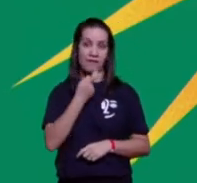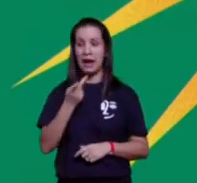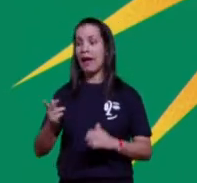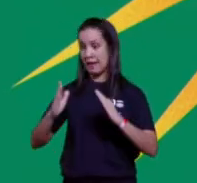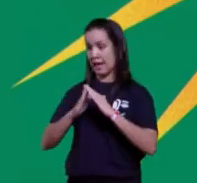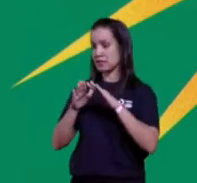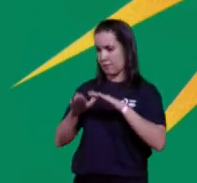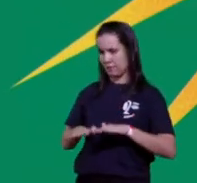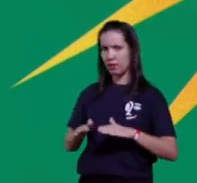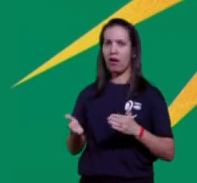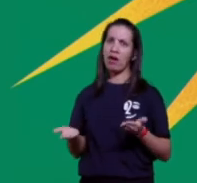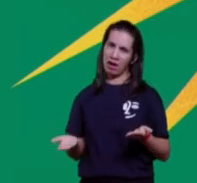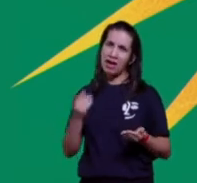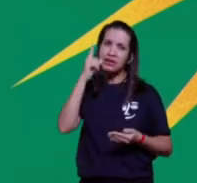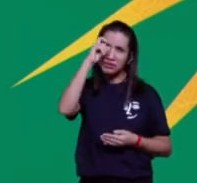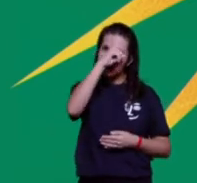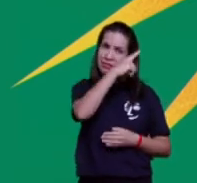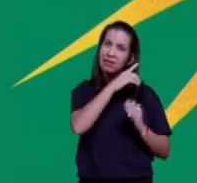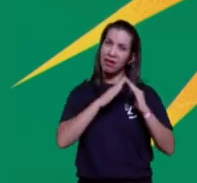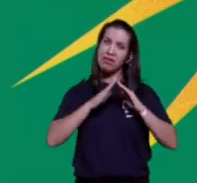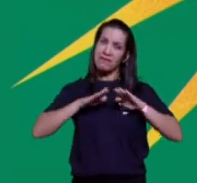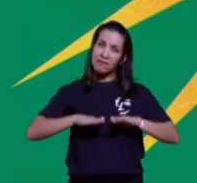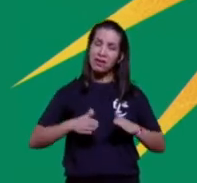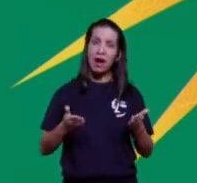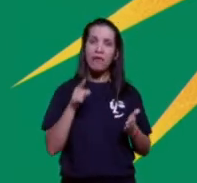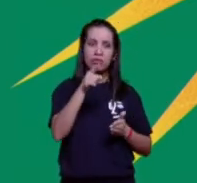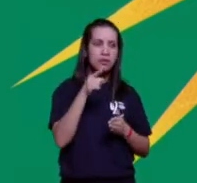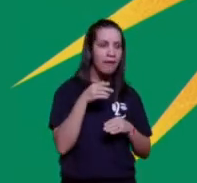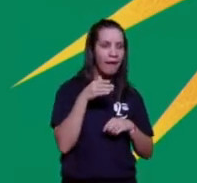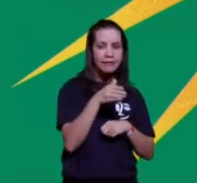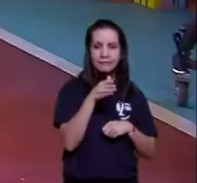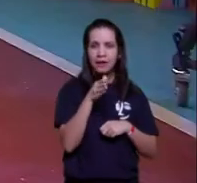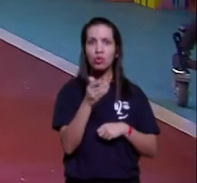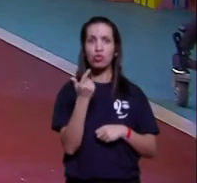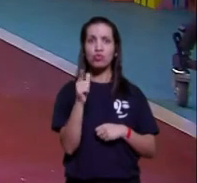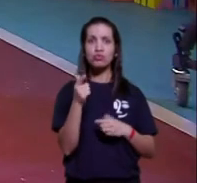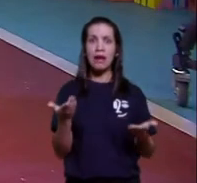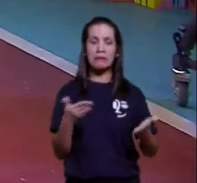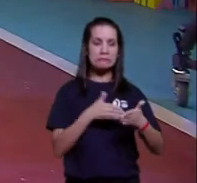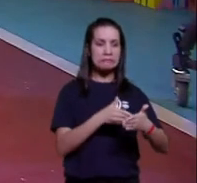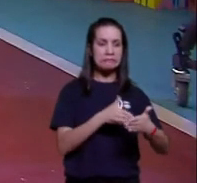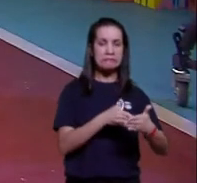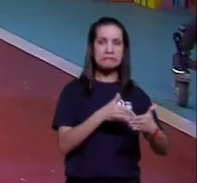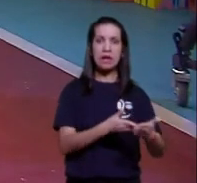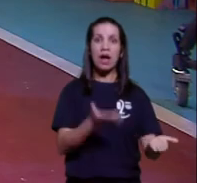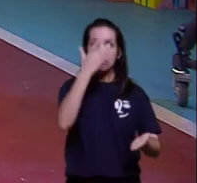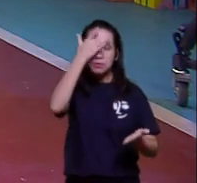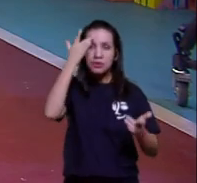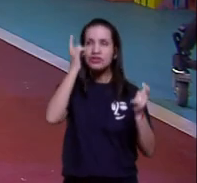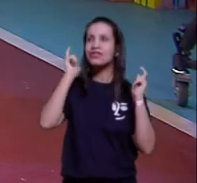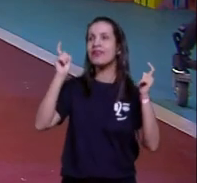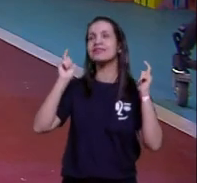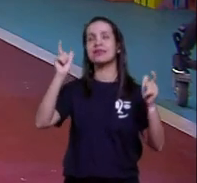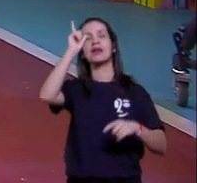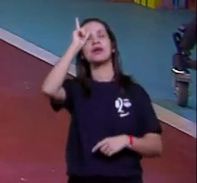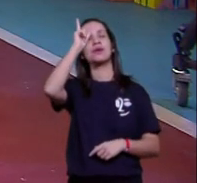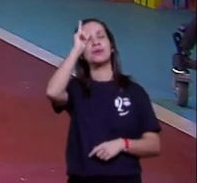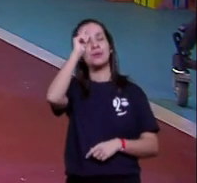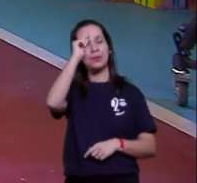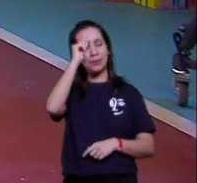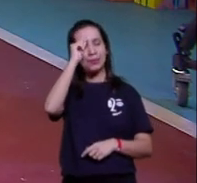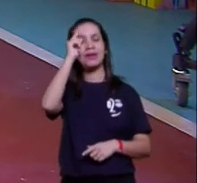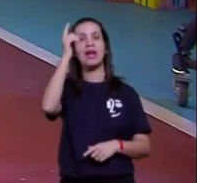casa. É muito difícil ficar em casa quando você não tem acesso a nada. A gente precisa exatamente. Que as pessoas se divirtam, relaxem e se informem,